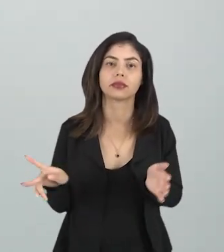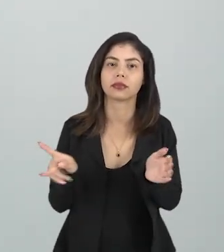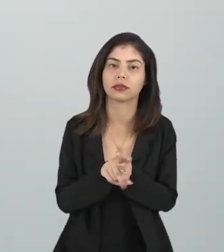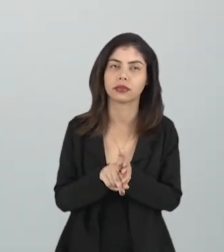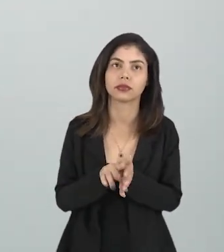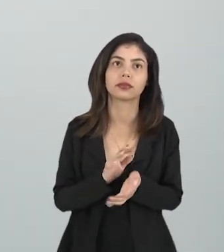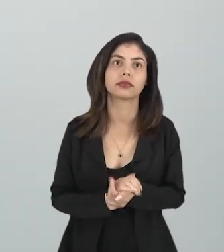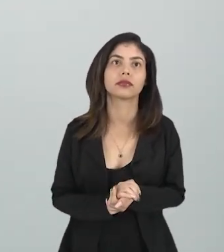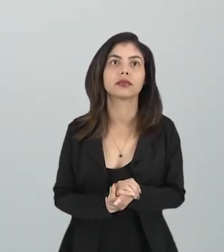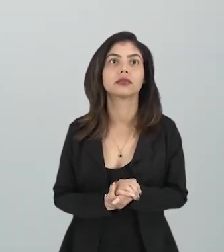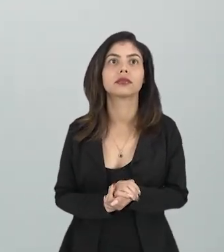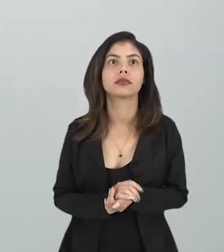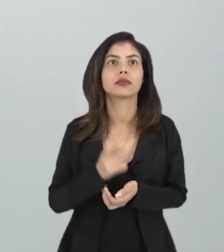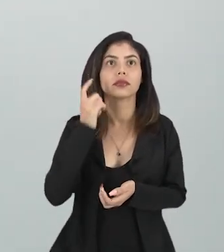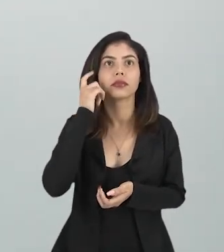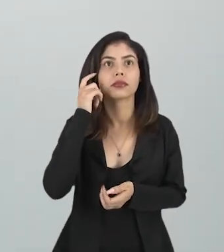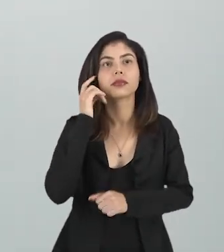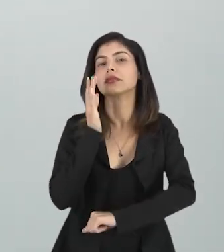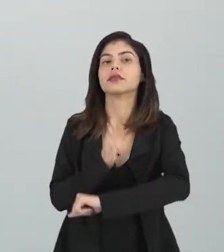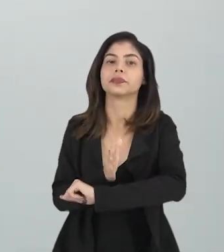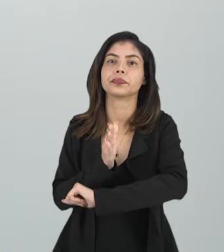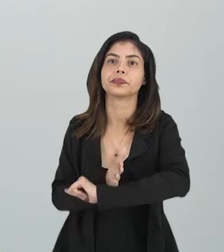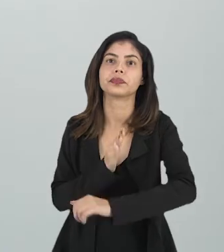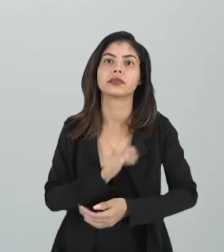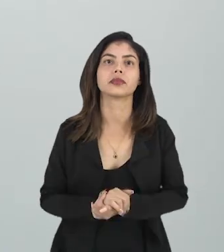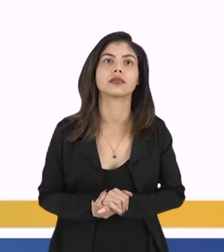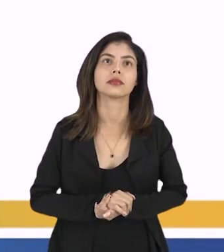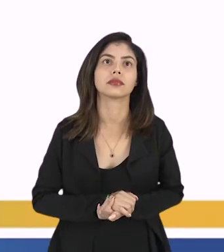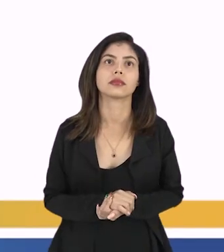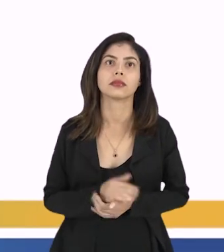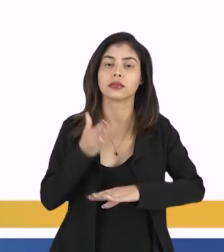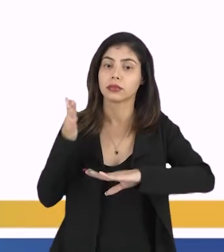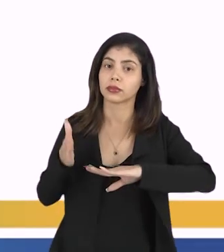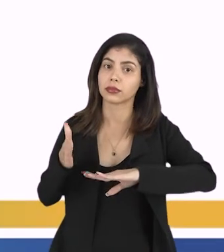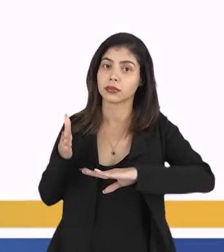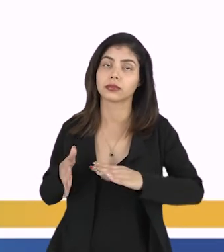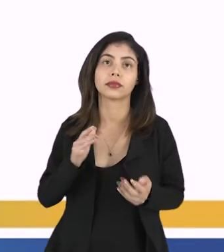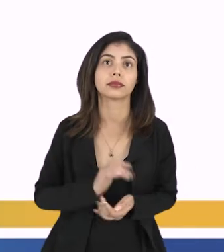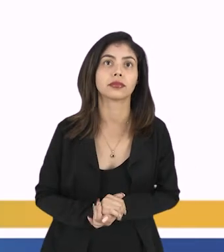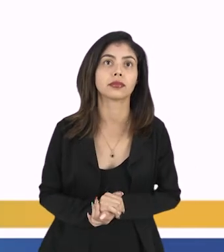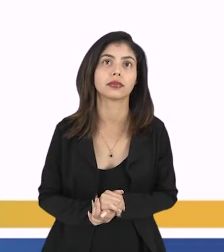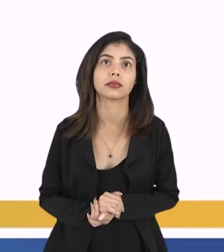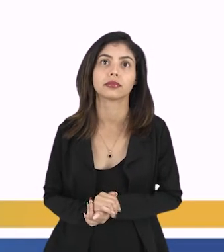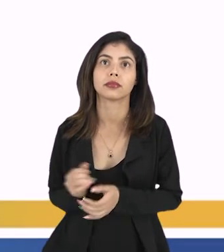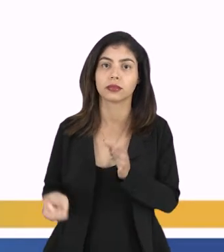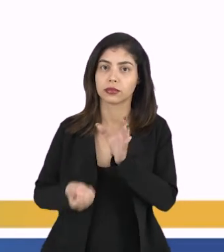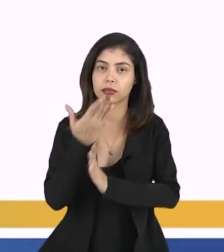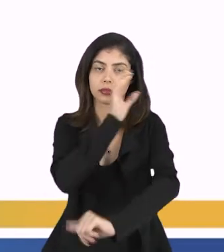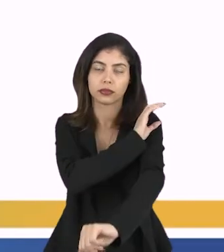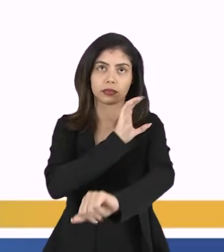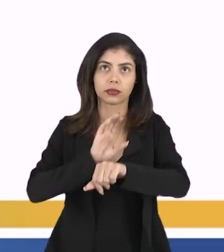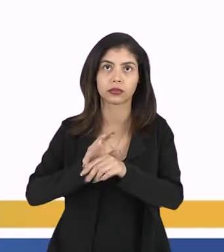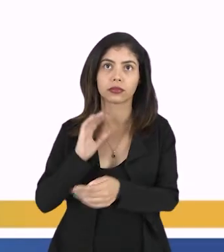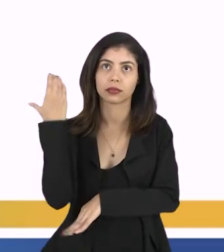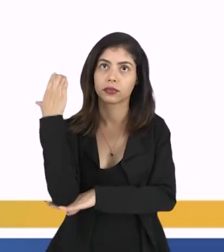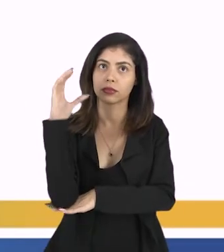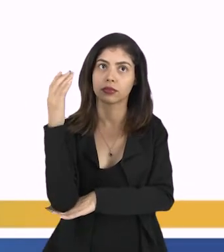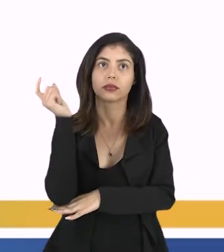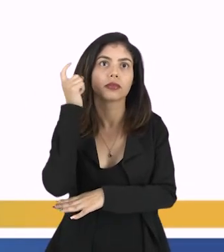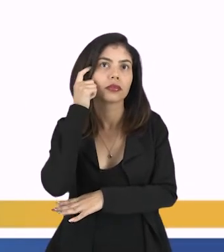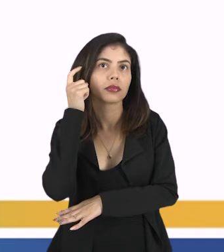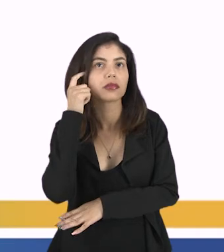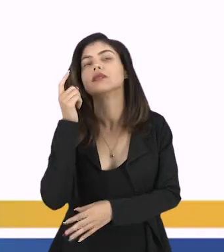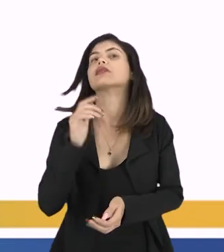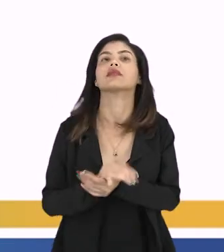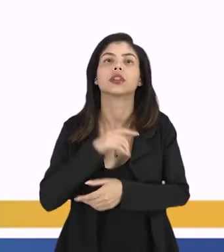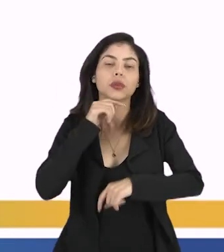tá? Então nós temos aí no pensamento moderno, o renascimento cultural, o advento da ciência, o pensamento de René